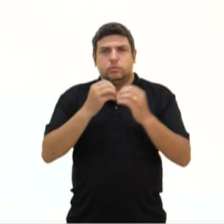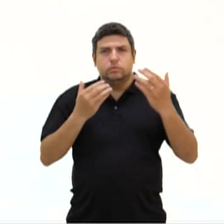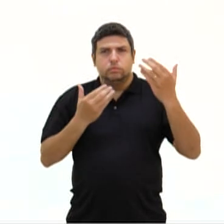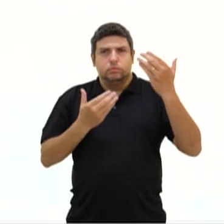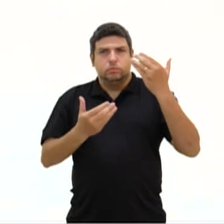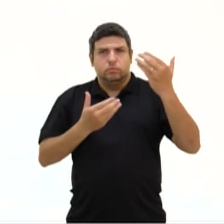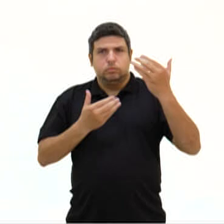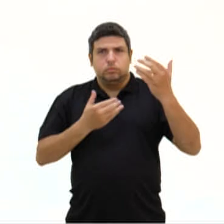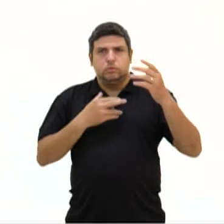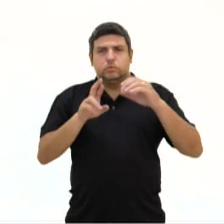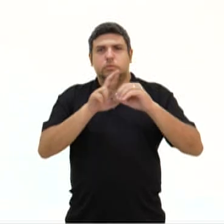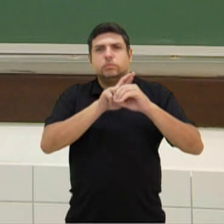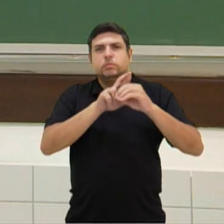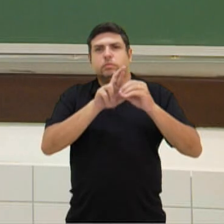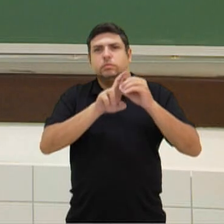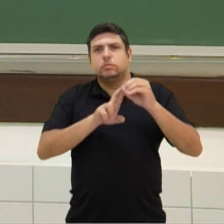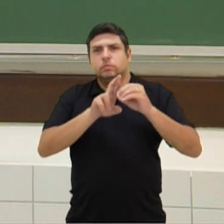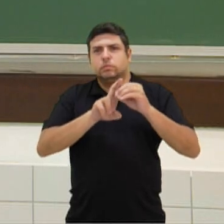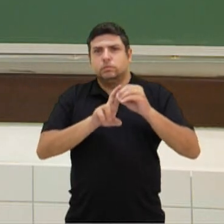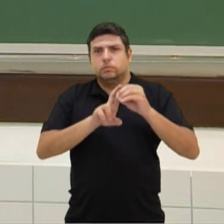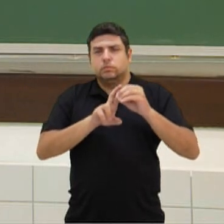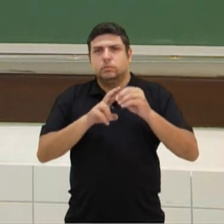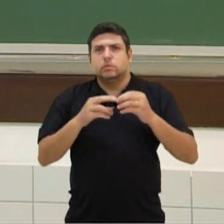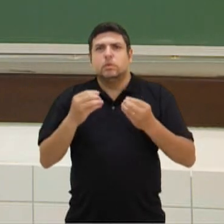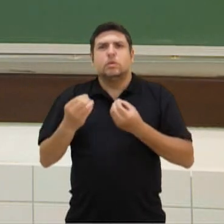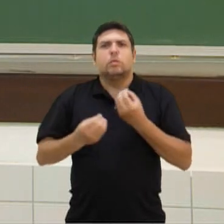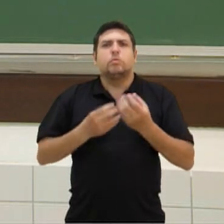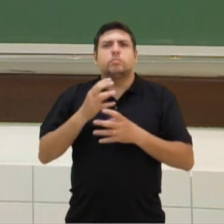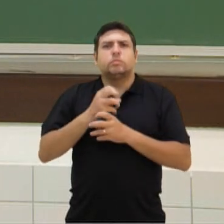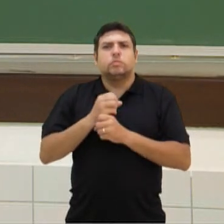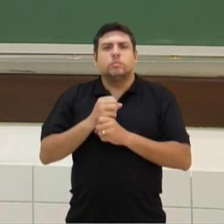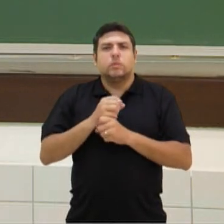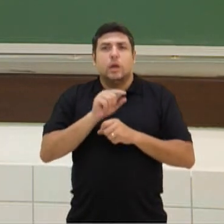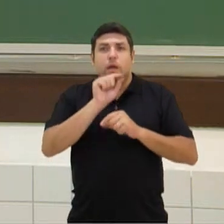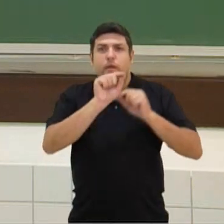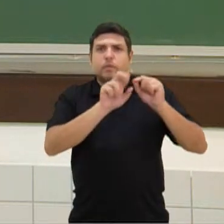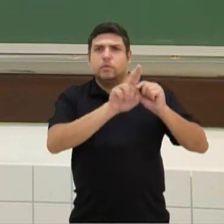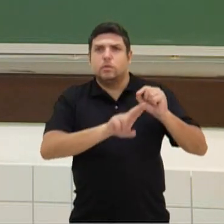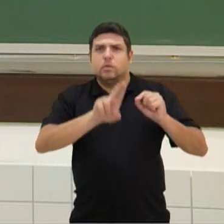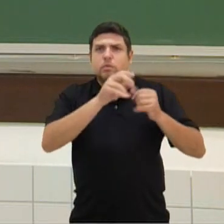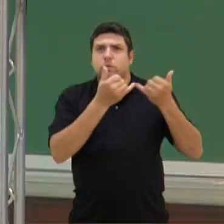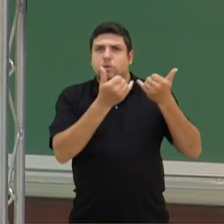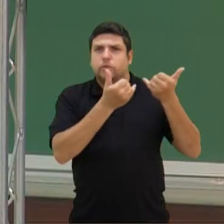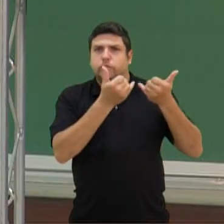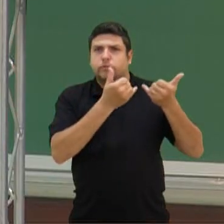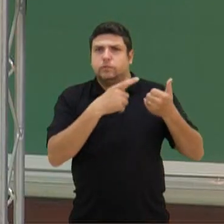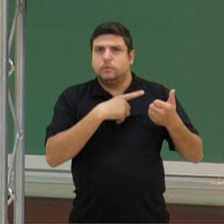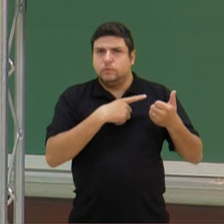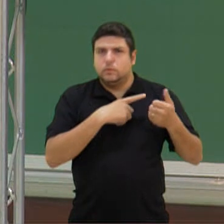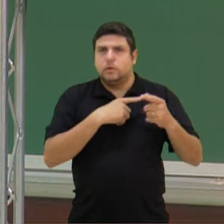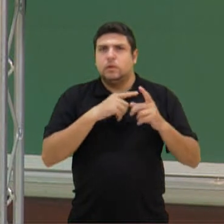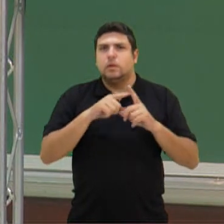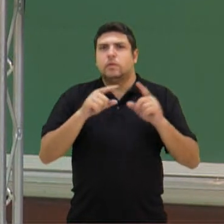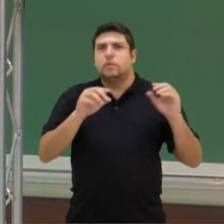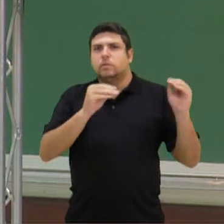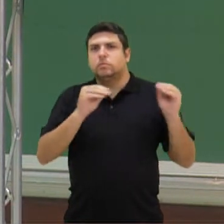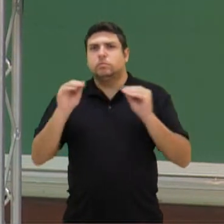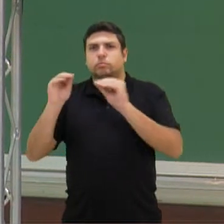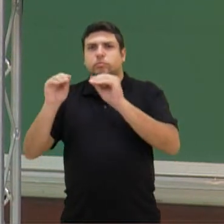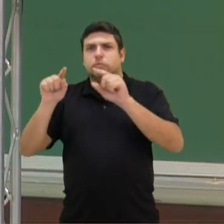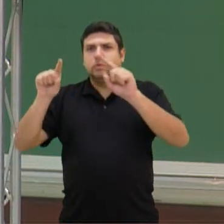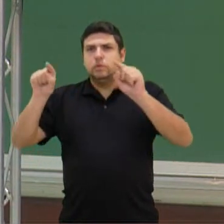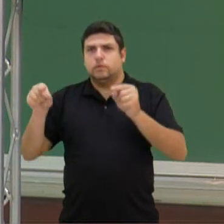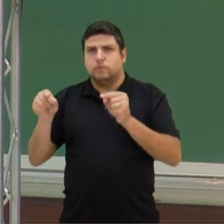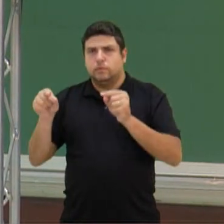do raio. Como eu vou calcular? Eu vou usar a informação que eu já tenho e atribuir a fórmula. Por exemplo, eu tenho aqui que